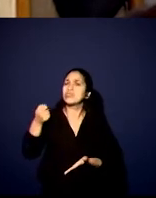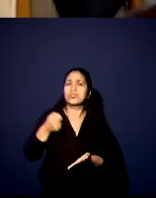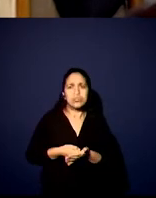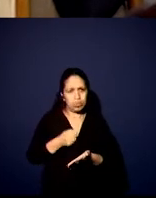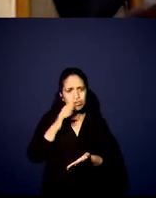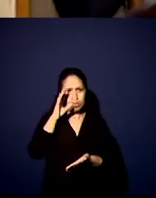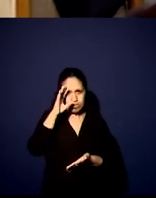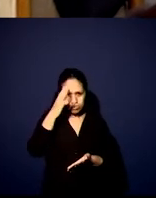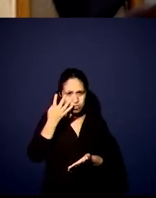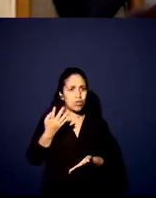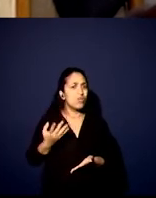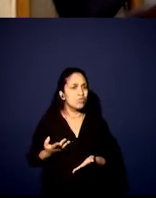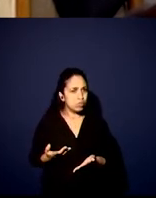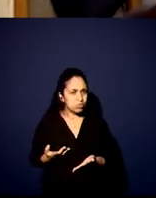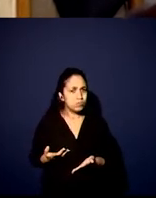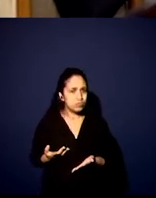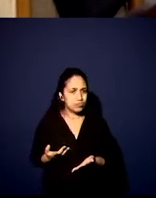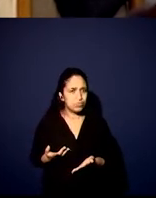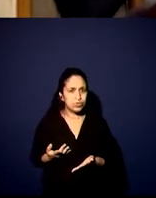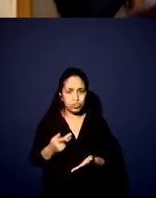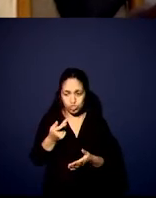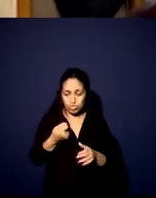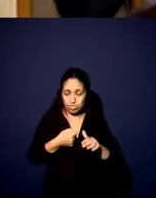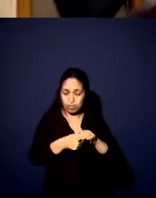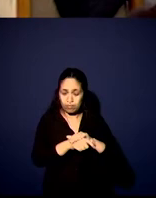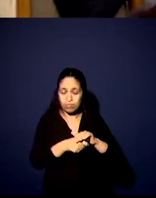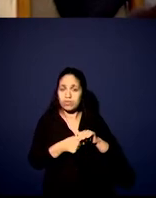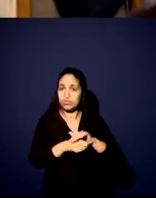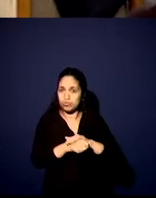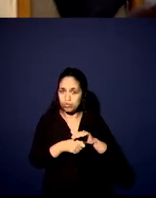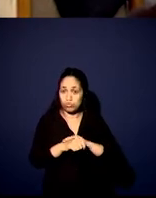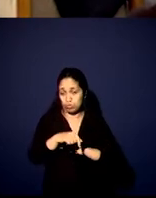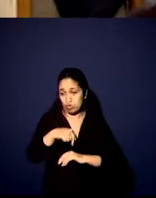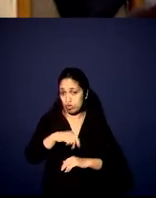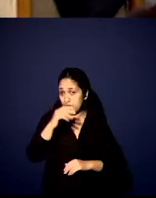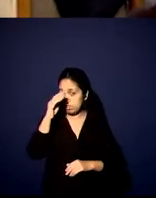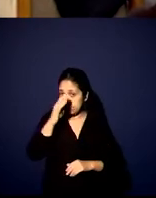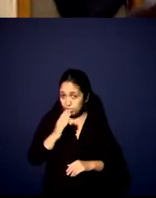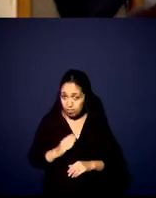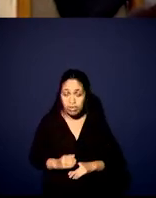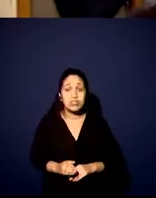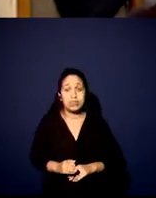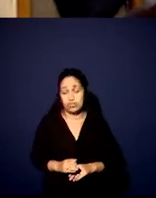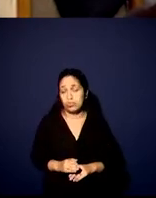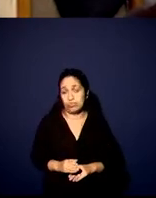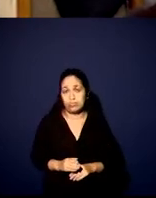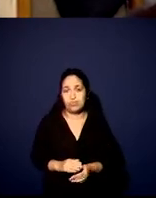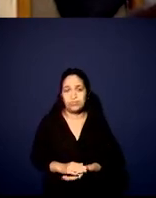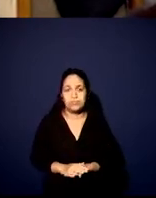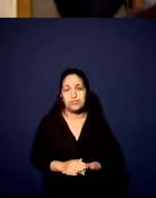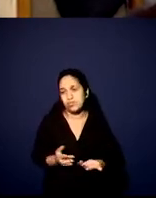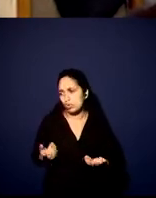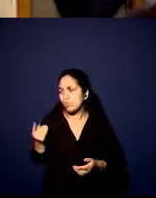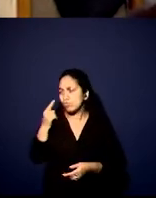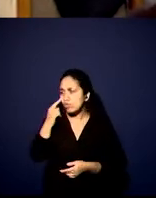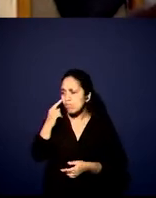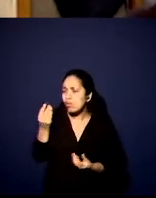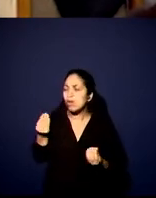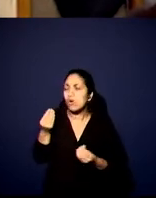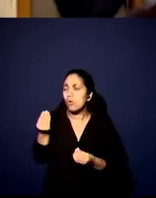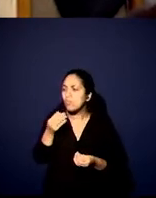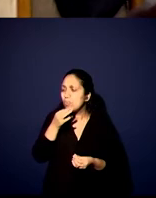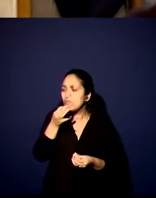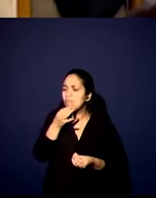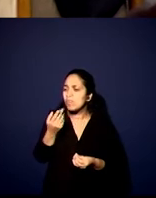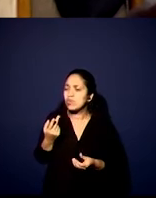a reputação sanciona a decisão de investidores estarem no Brasil nas concessões enfim é como se houver a questão das